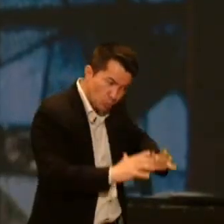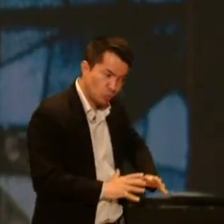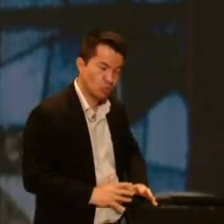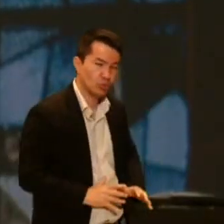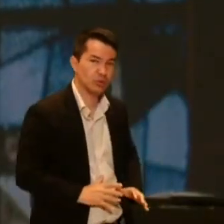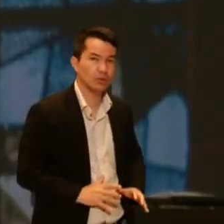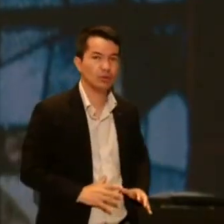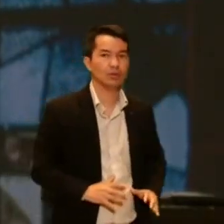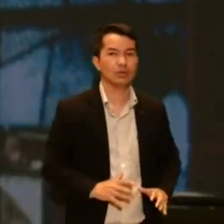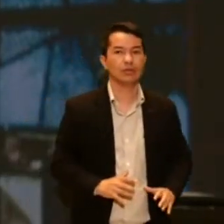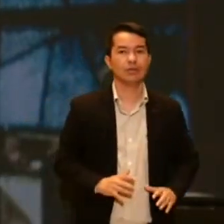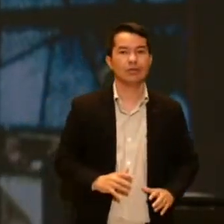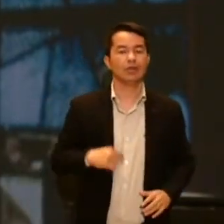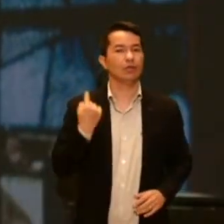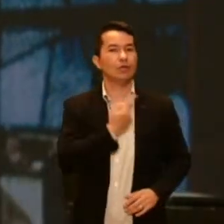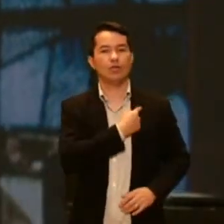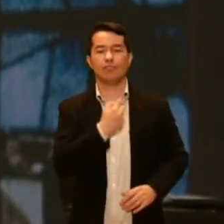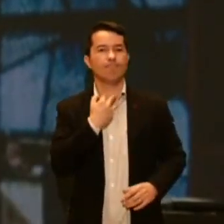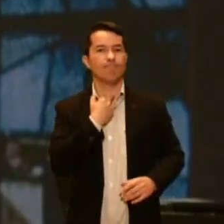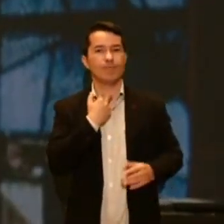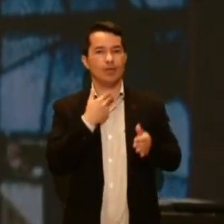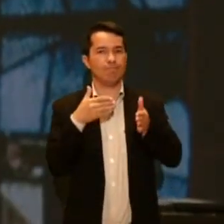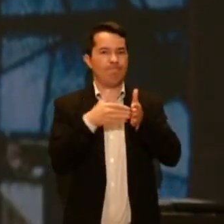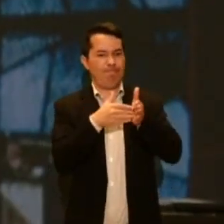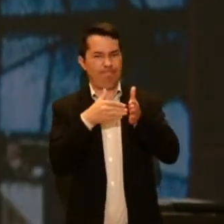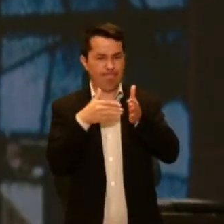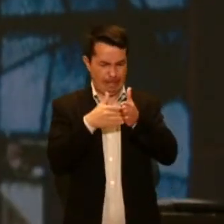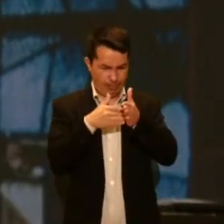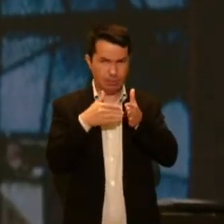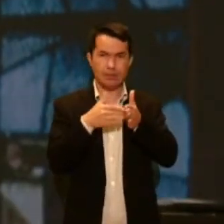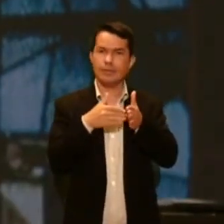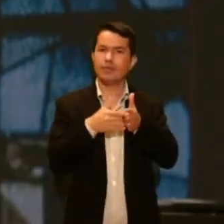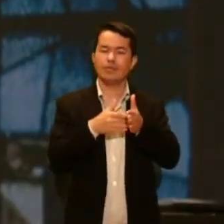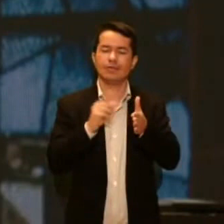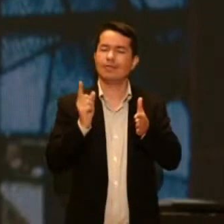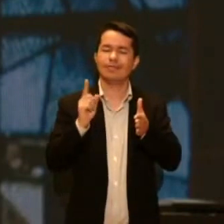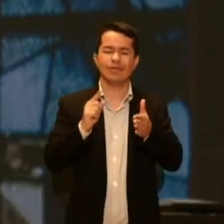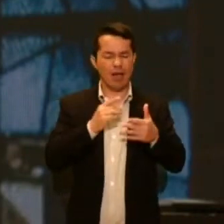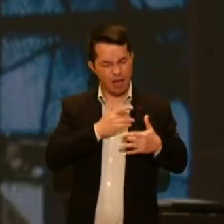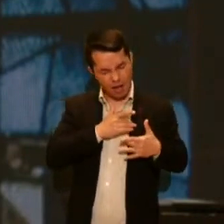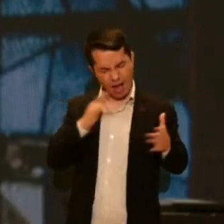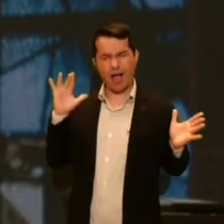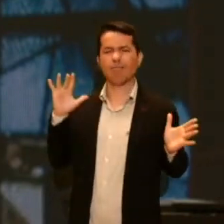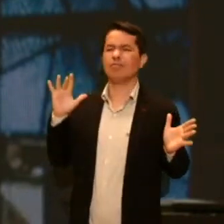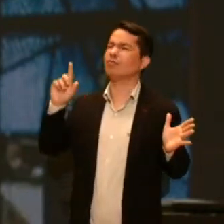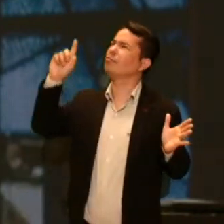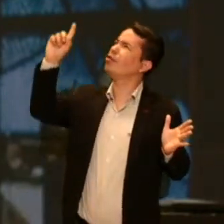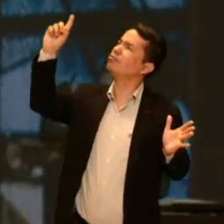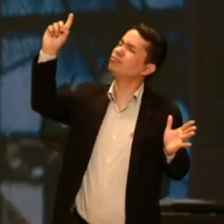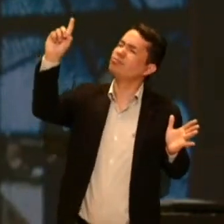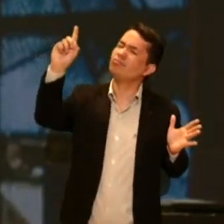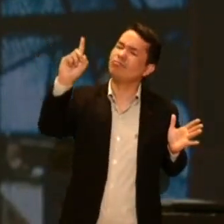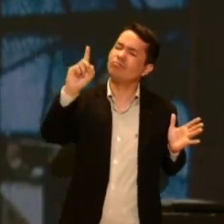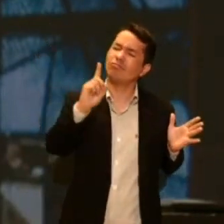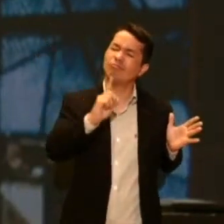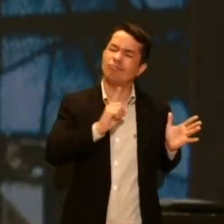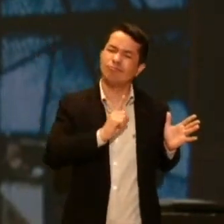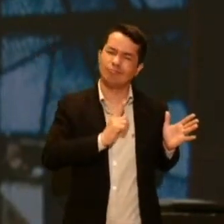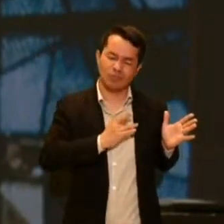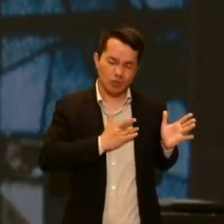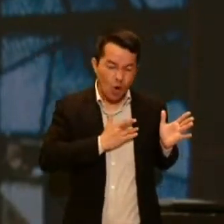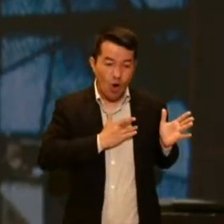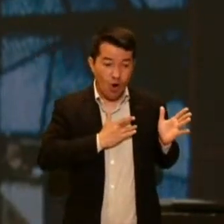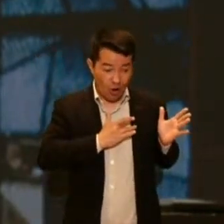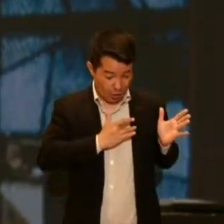que possa impedir que eu possa tocar o seu coração. Eu acho tremendo isso, porque ainda